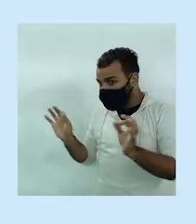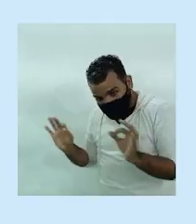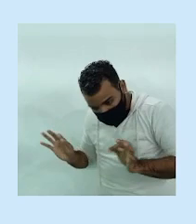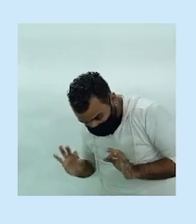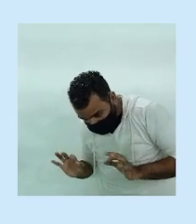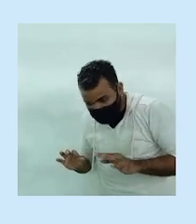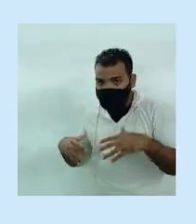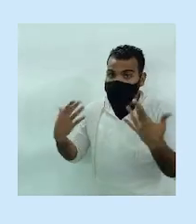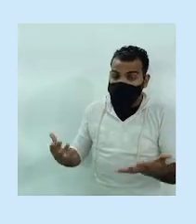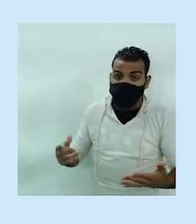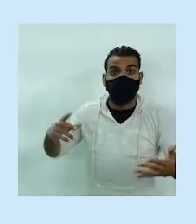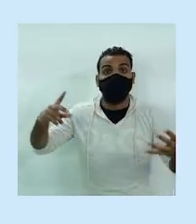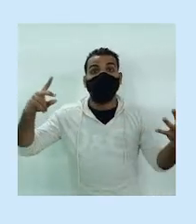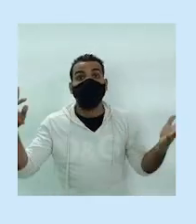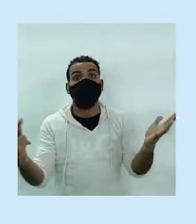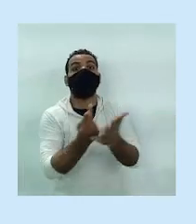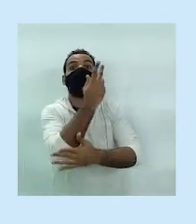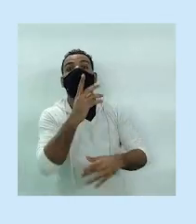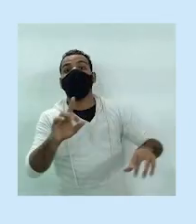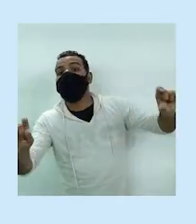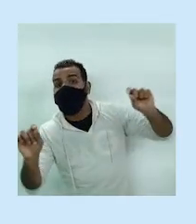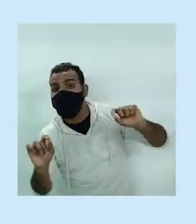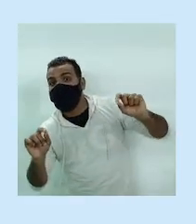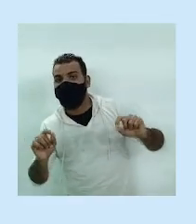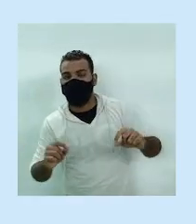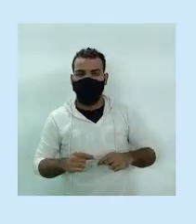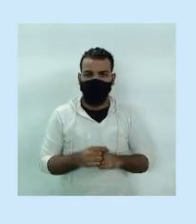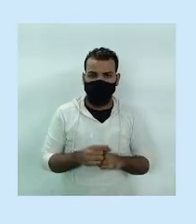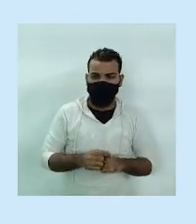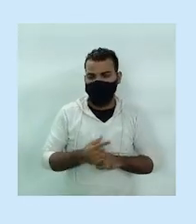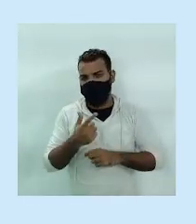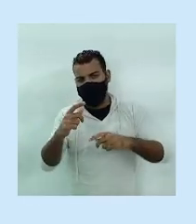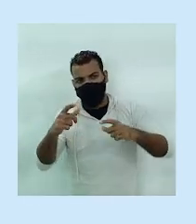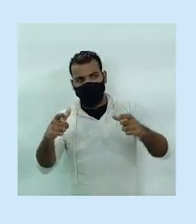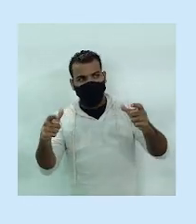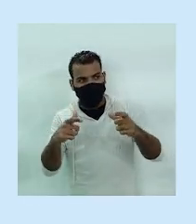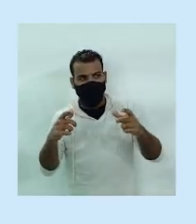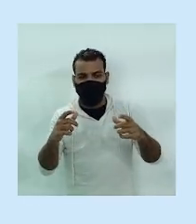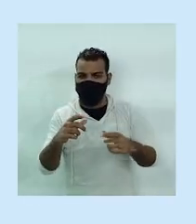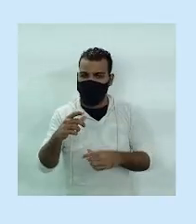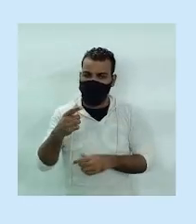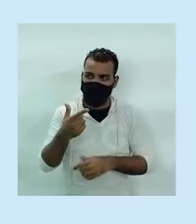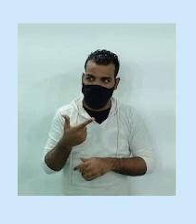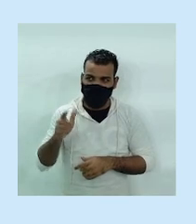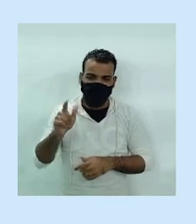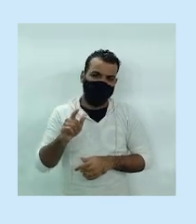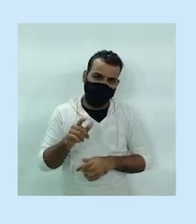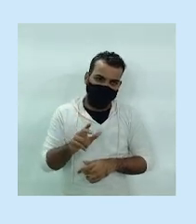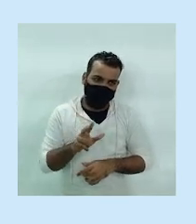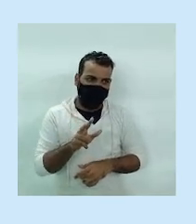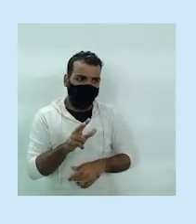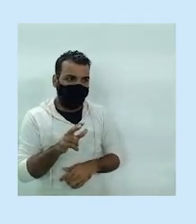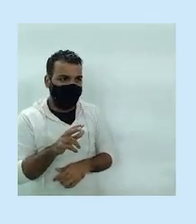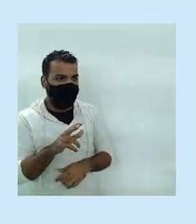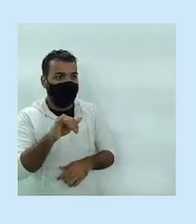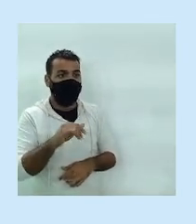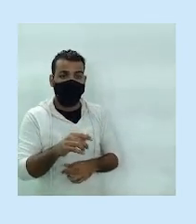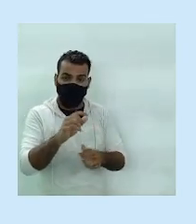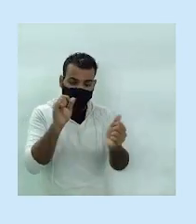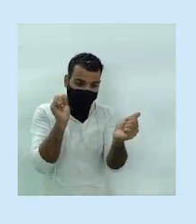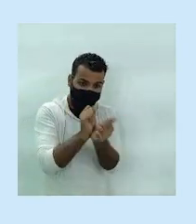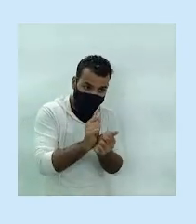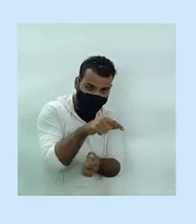a hipótese de que os bandeirantes iriam, na realidade,